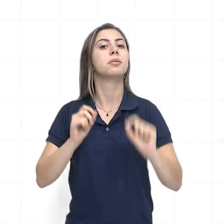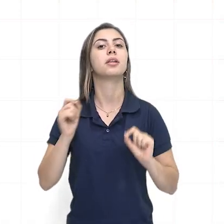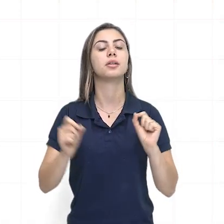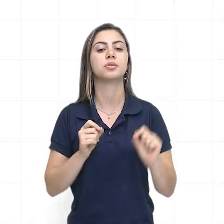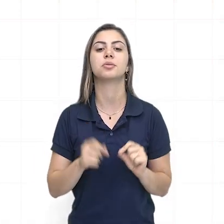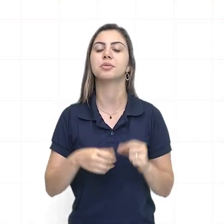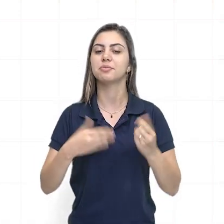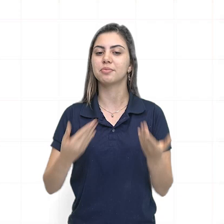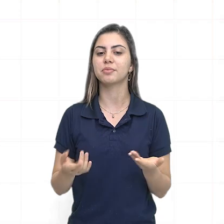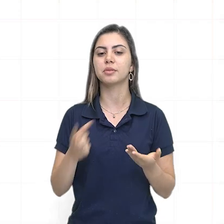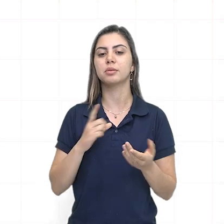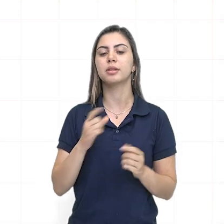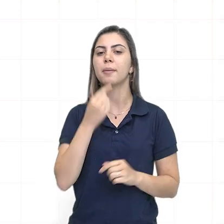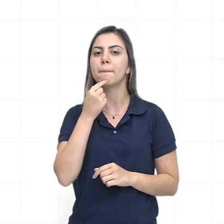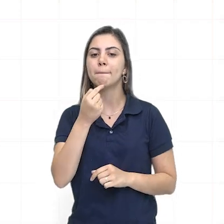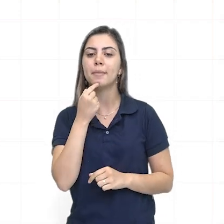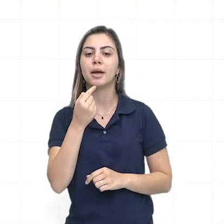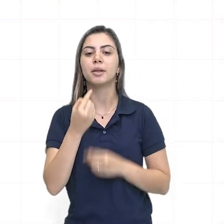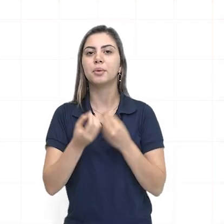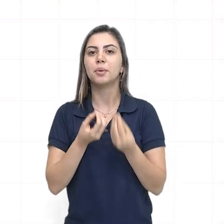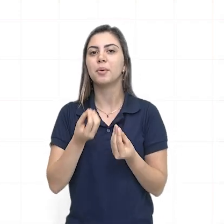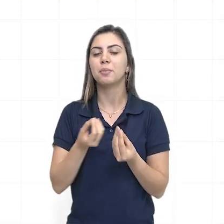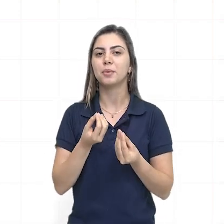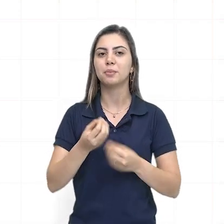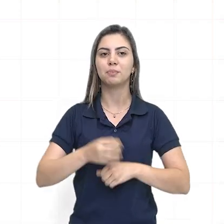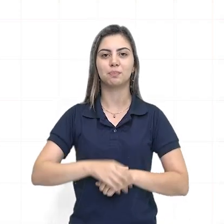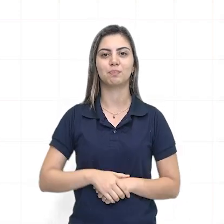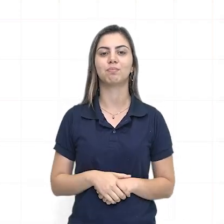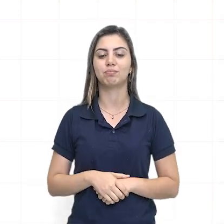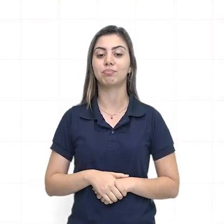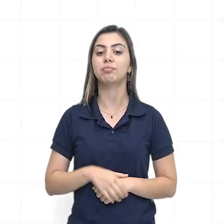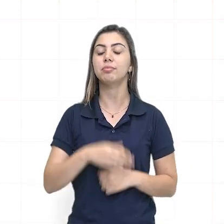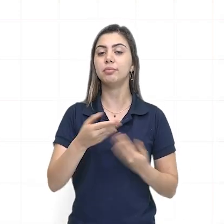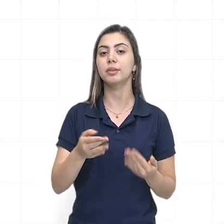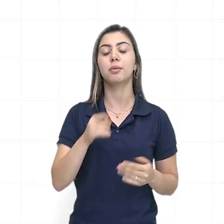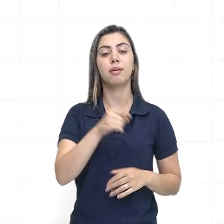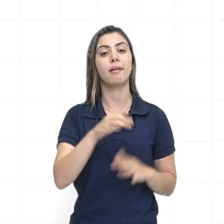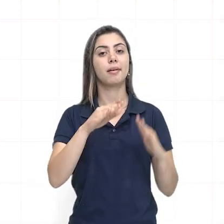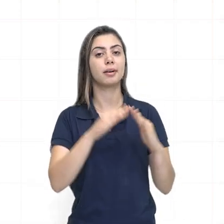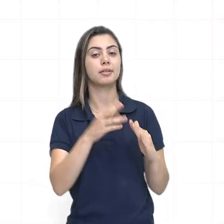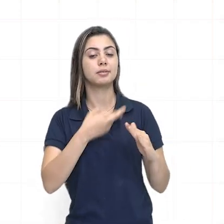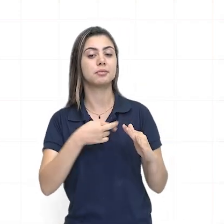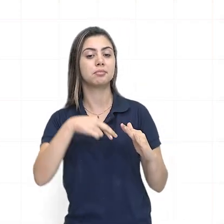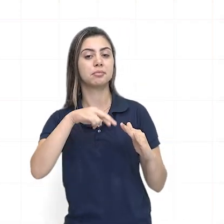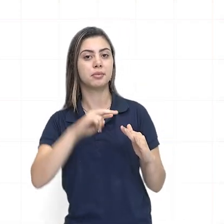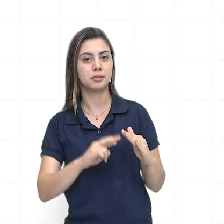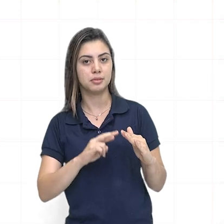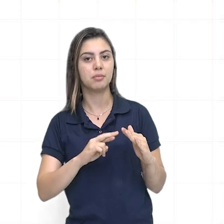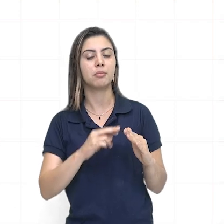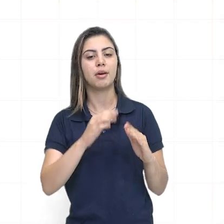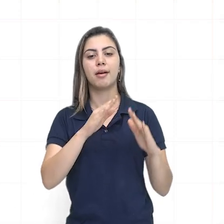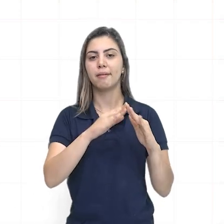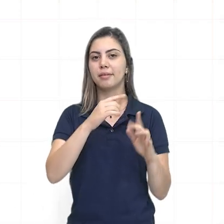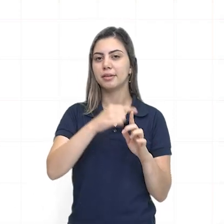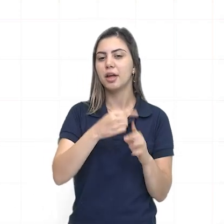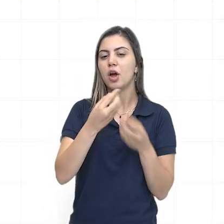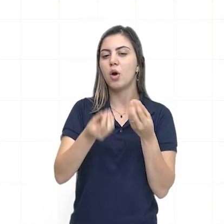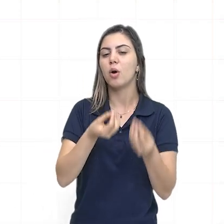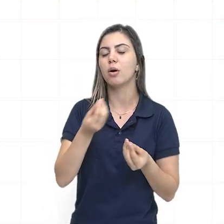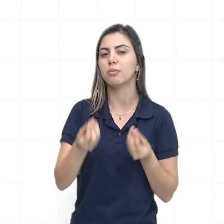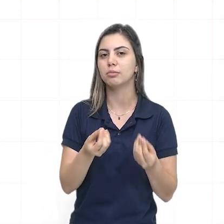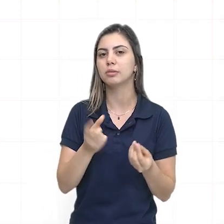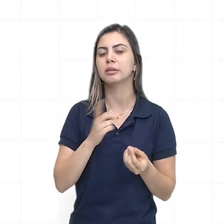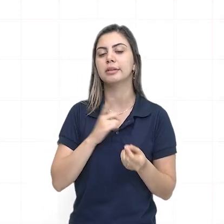esse cemitério, e que desempenhava justamente esse papel significativo, né,